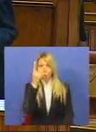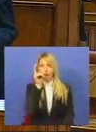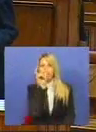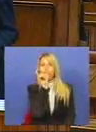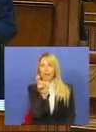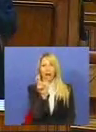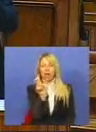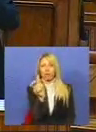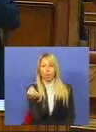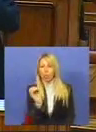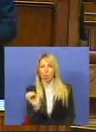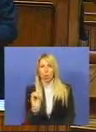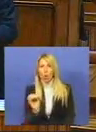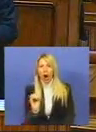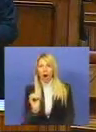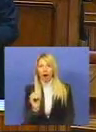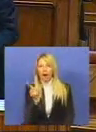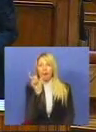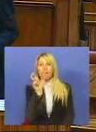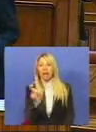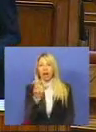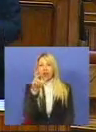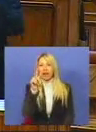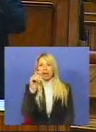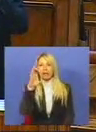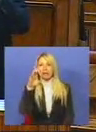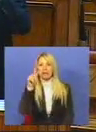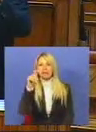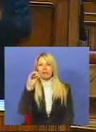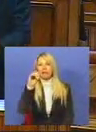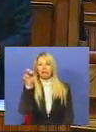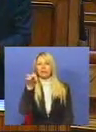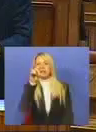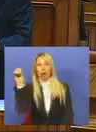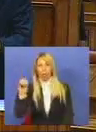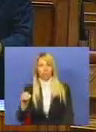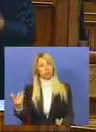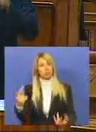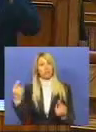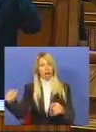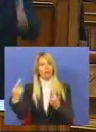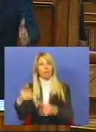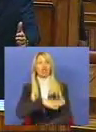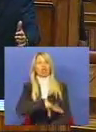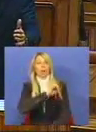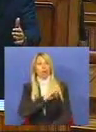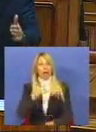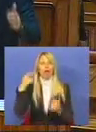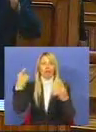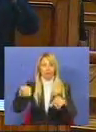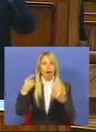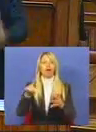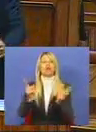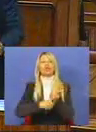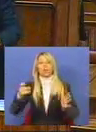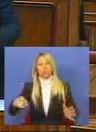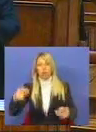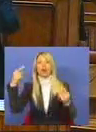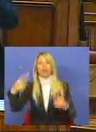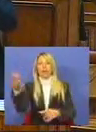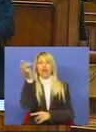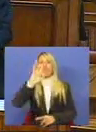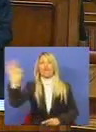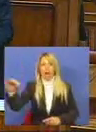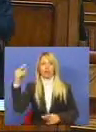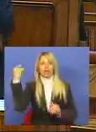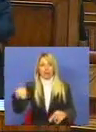existe. É a palavra recessão. A recessão está em Espanha, está nos Estados Unidos, está em França,